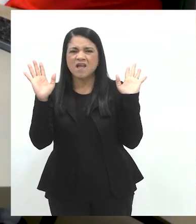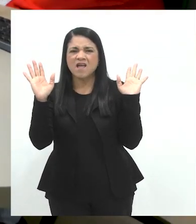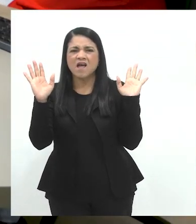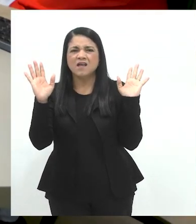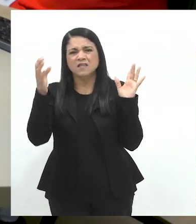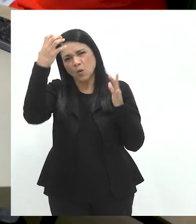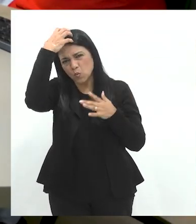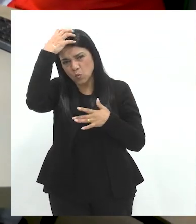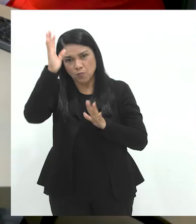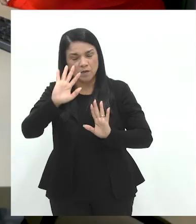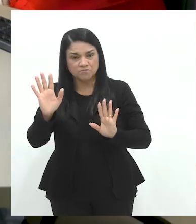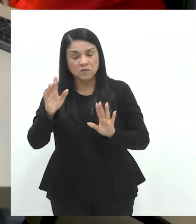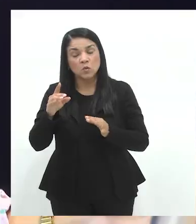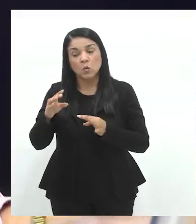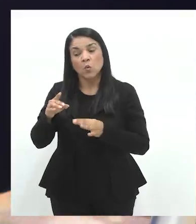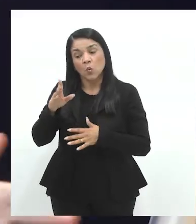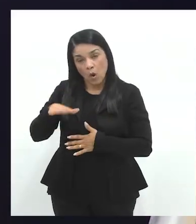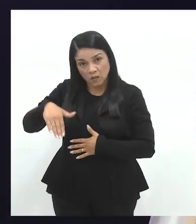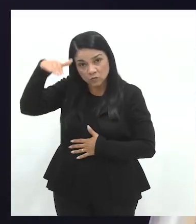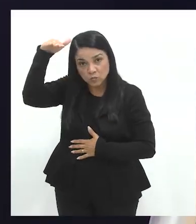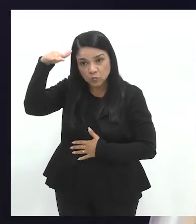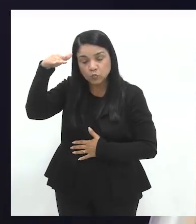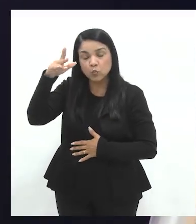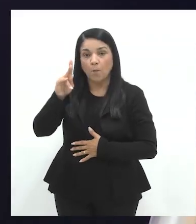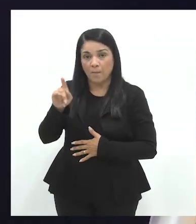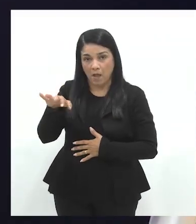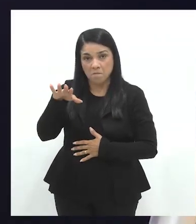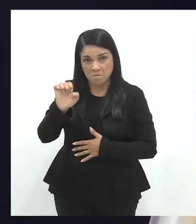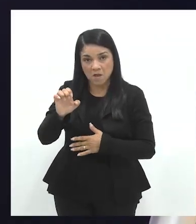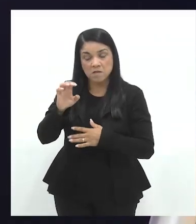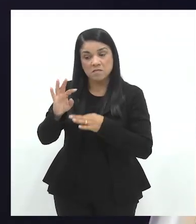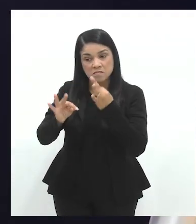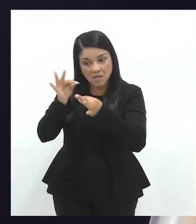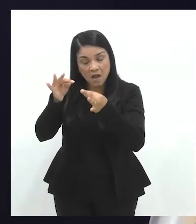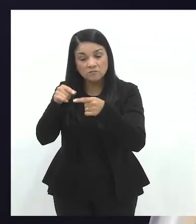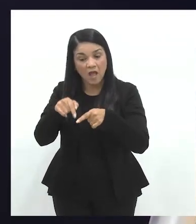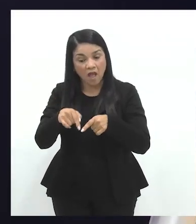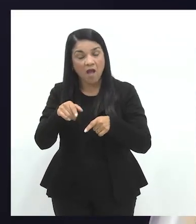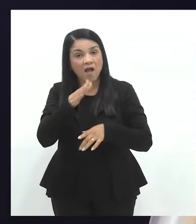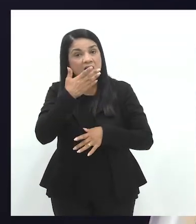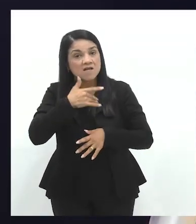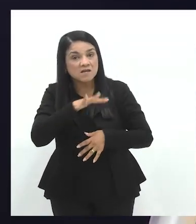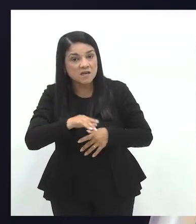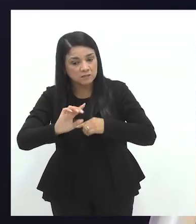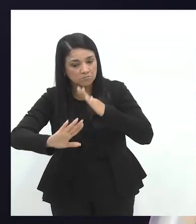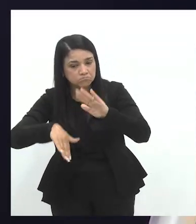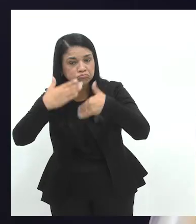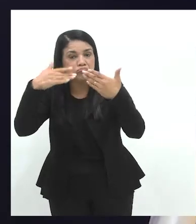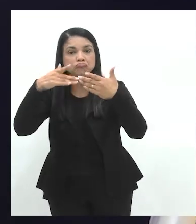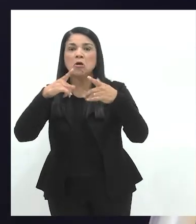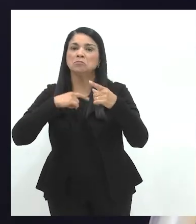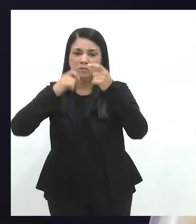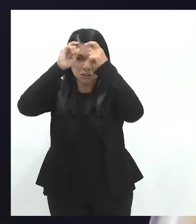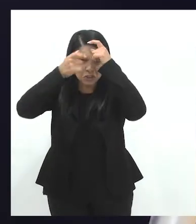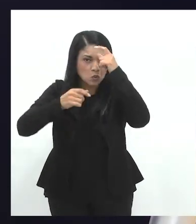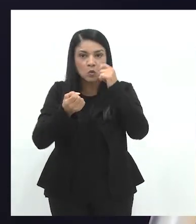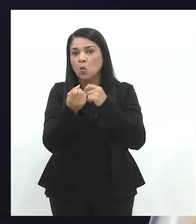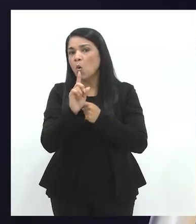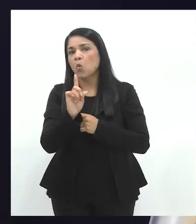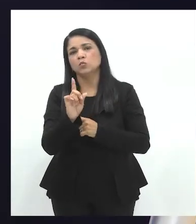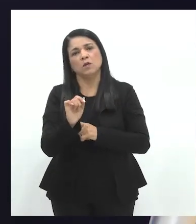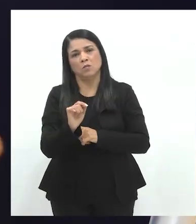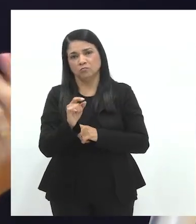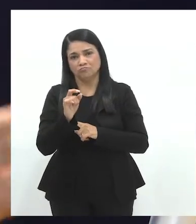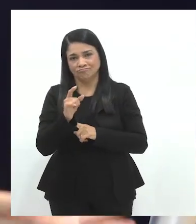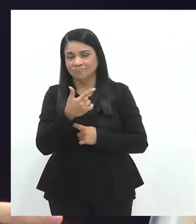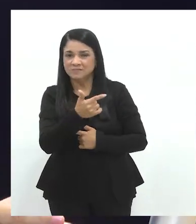crenças. Isso. Quando o adulto se trata, a criança, ela decola mesmo tendo transtorno ou não. Existem Uhum. crianças com